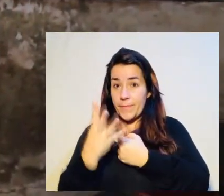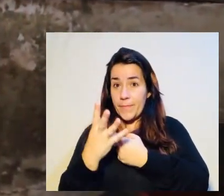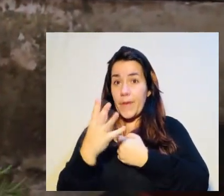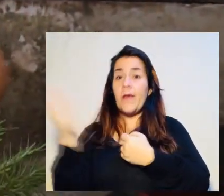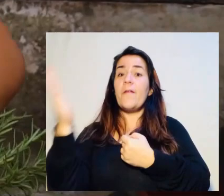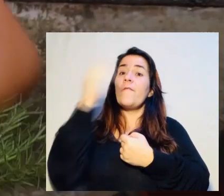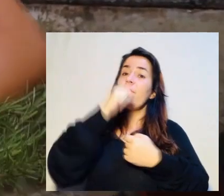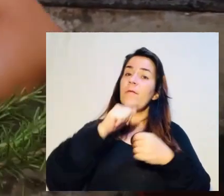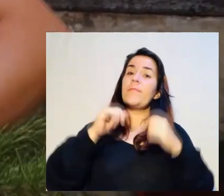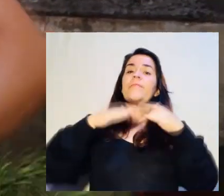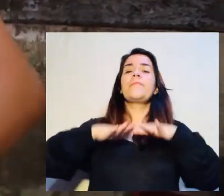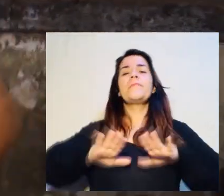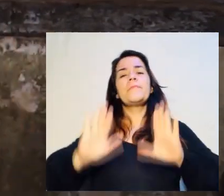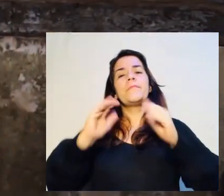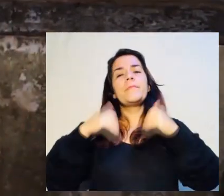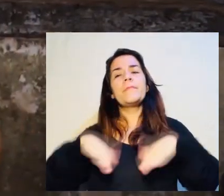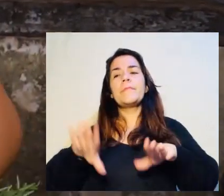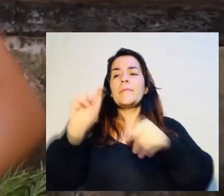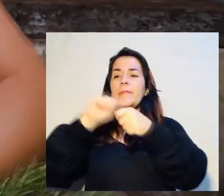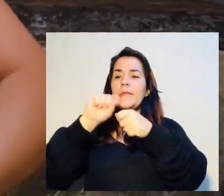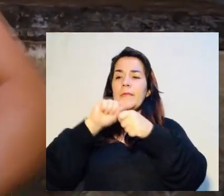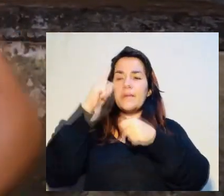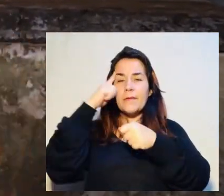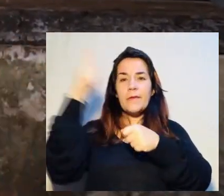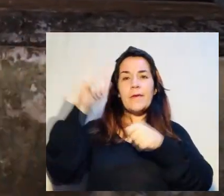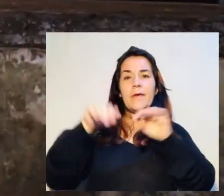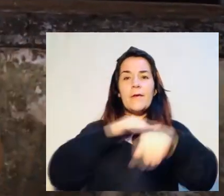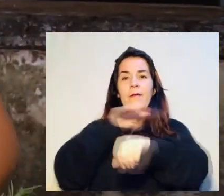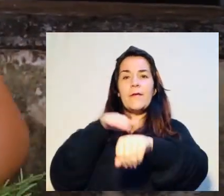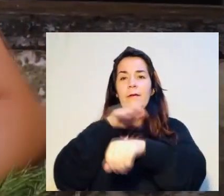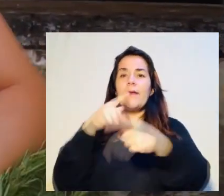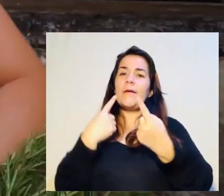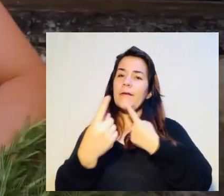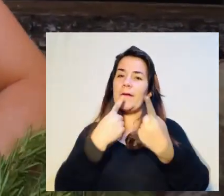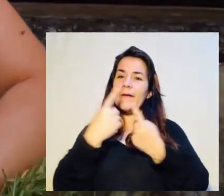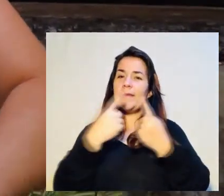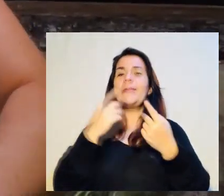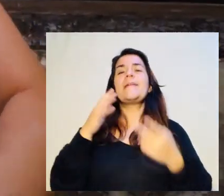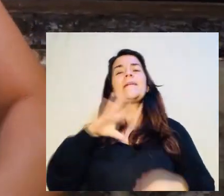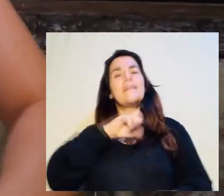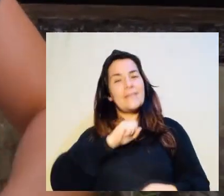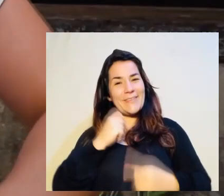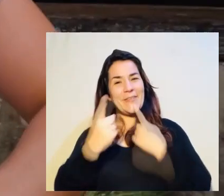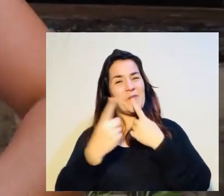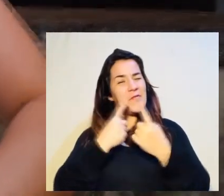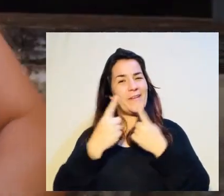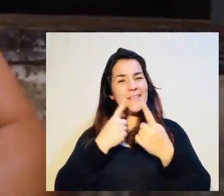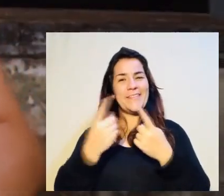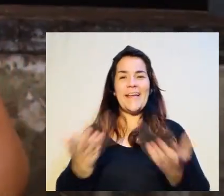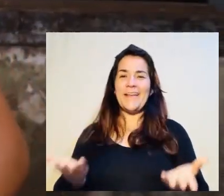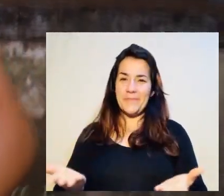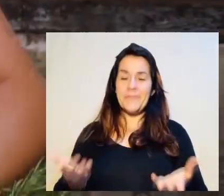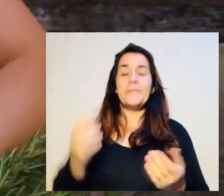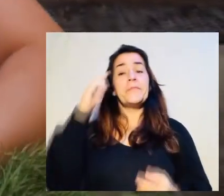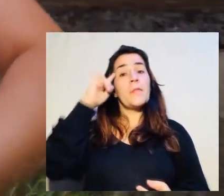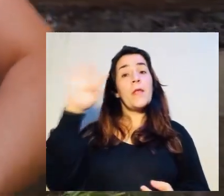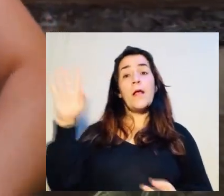queimar, tá bom? Então, vamos devagarzinho fazendo e, obviamente, conversando, porque a gente gosta de